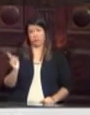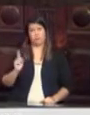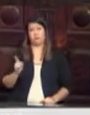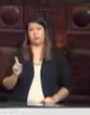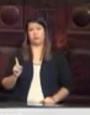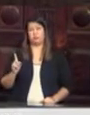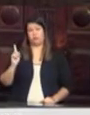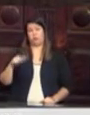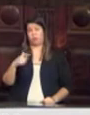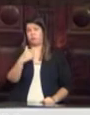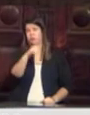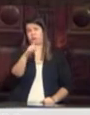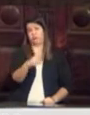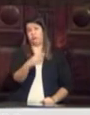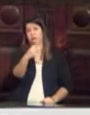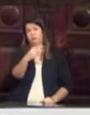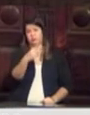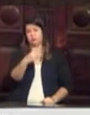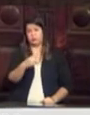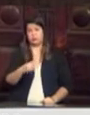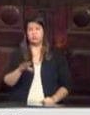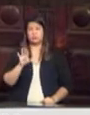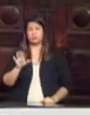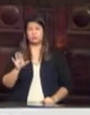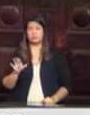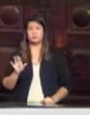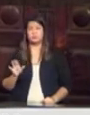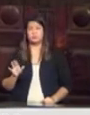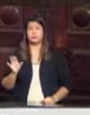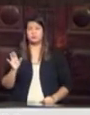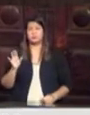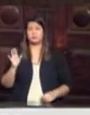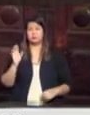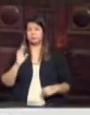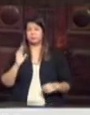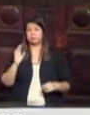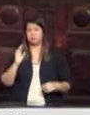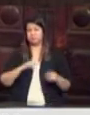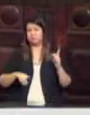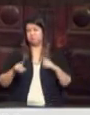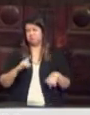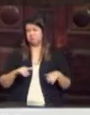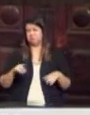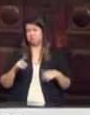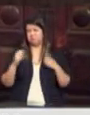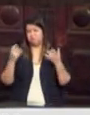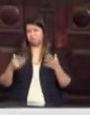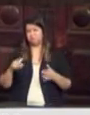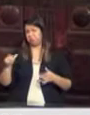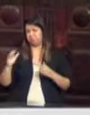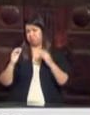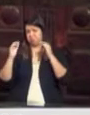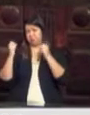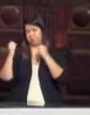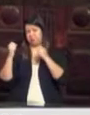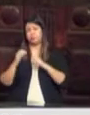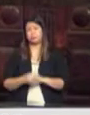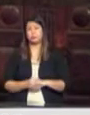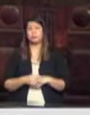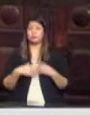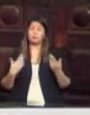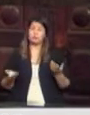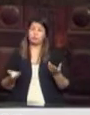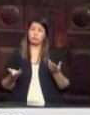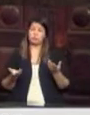de terceiros, mas não botou a gestão nem no Judiciário, nem no Executivo. Então, a